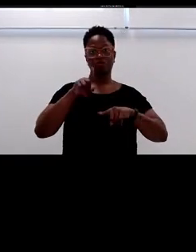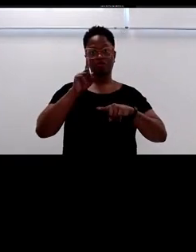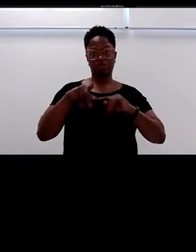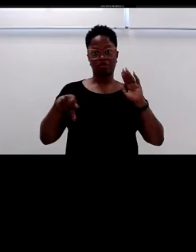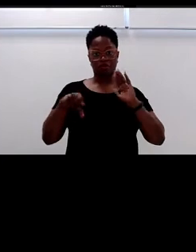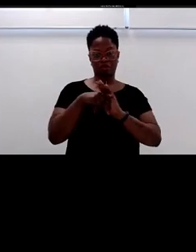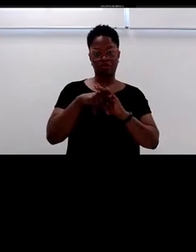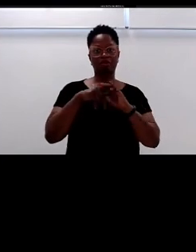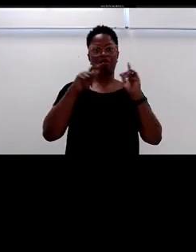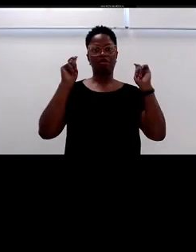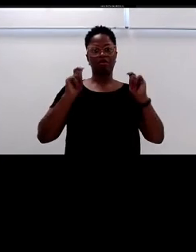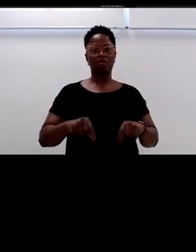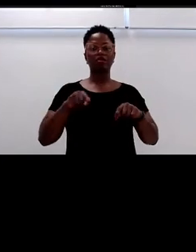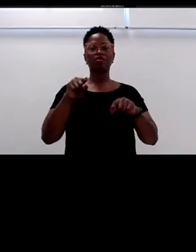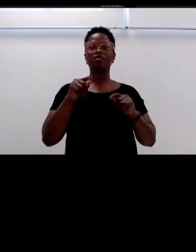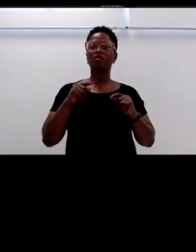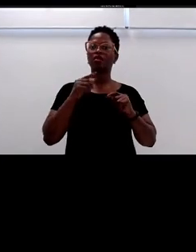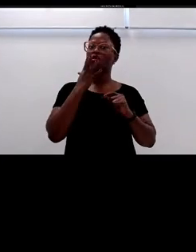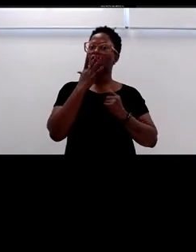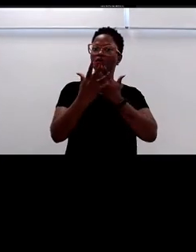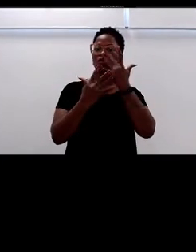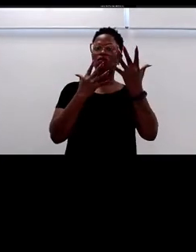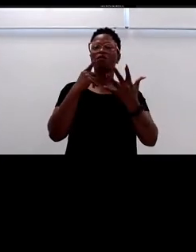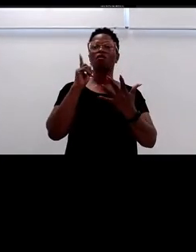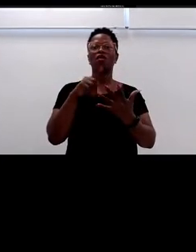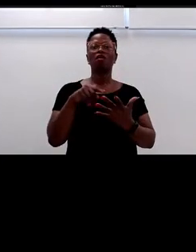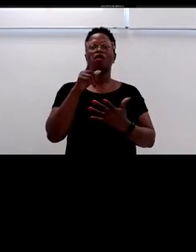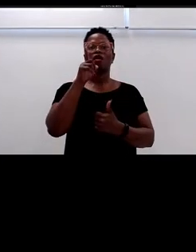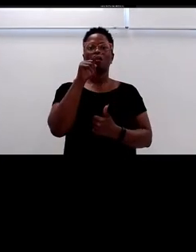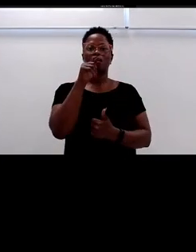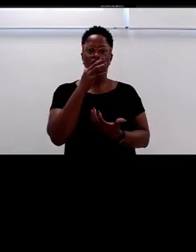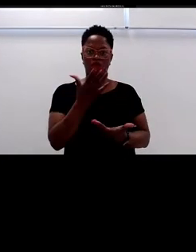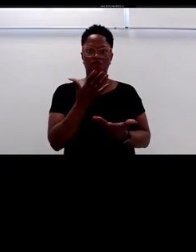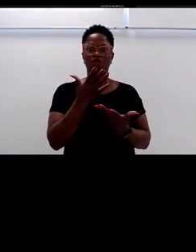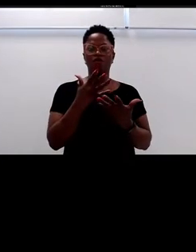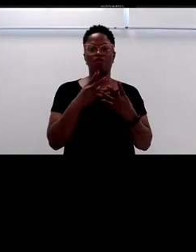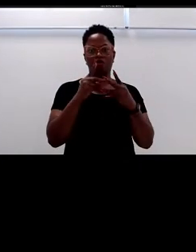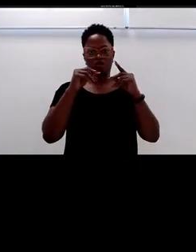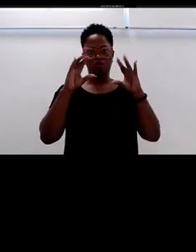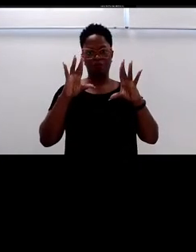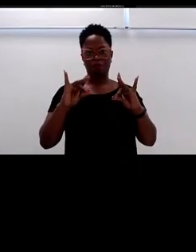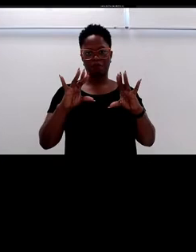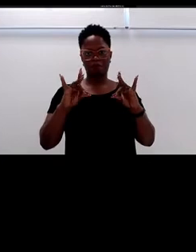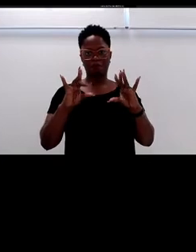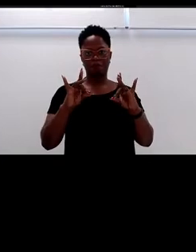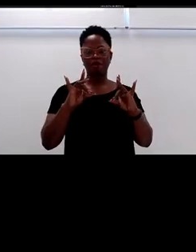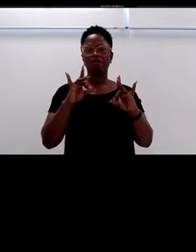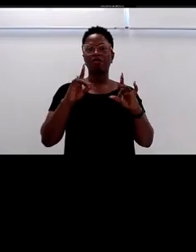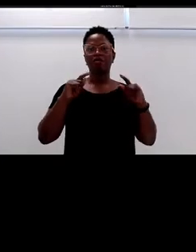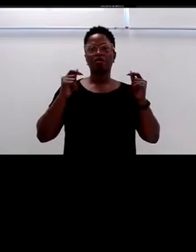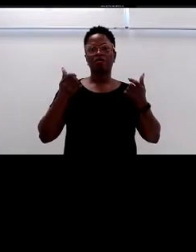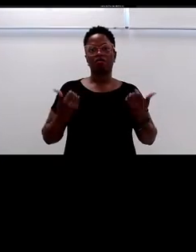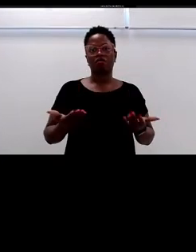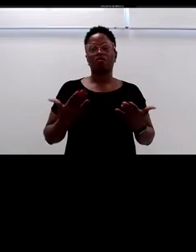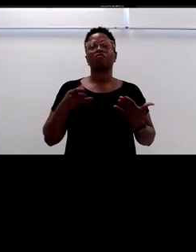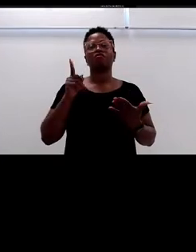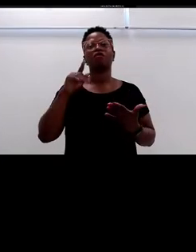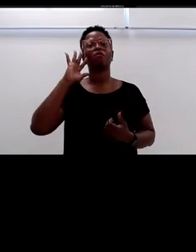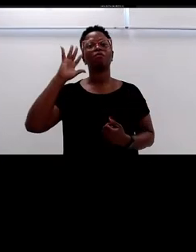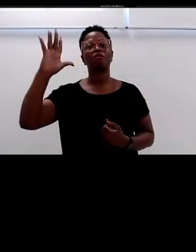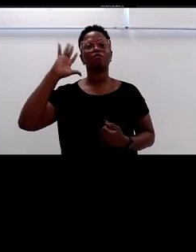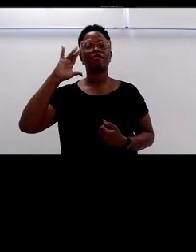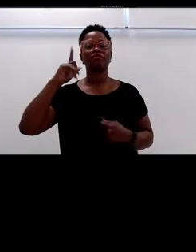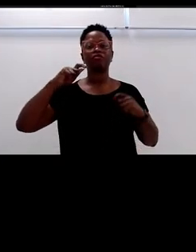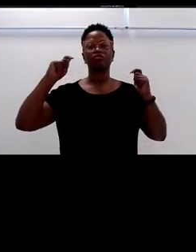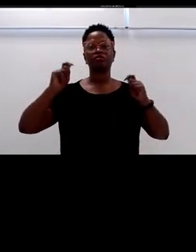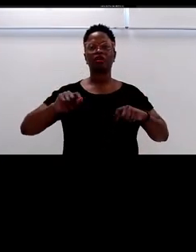condução do pigmento através da água na argamassa fresca. É uma imaginação que se dá por